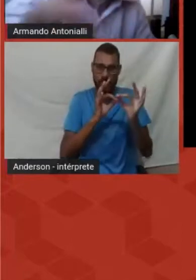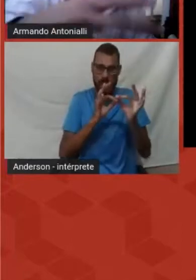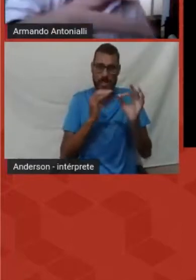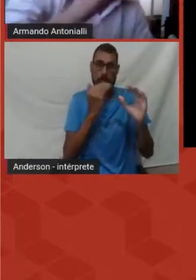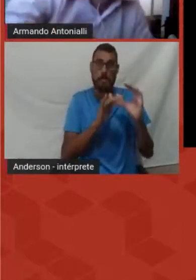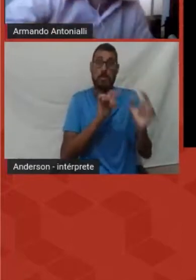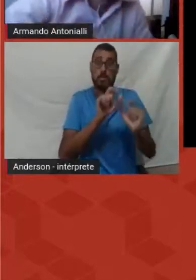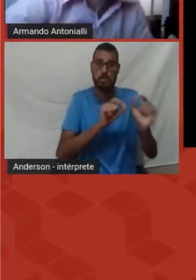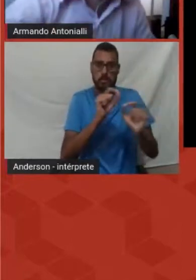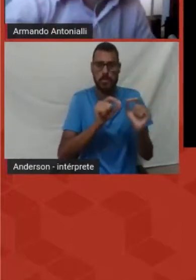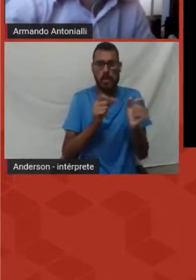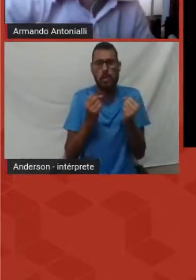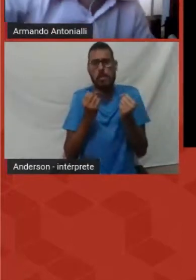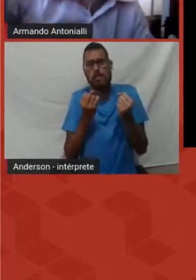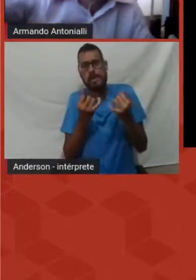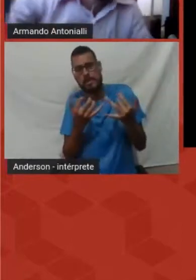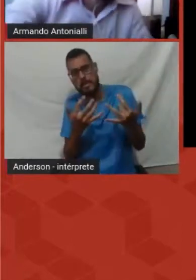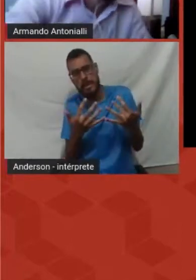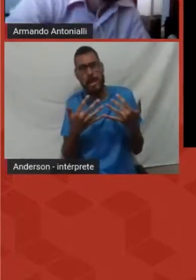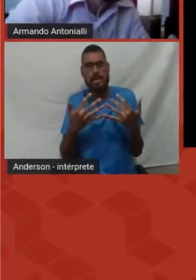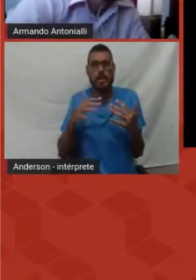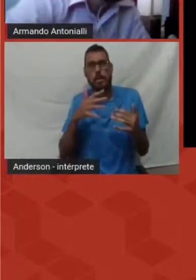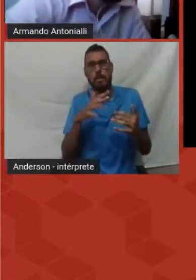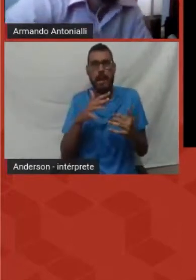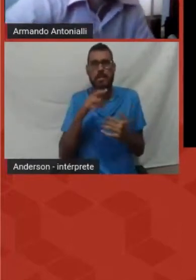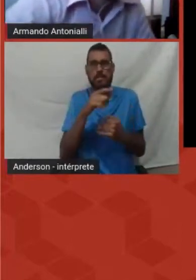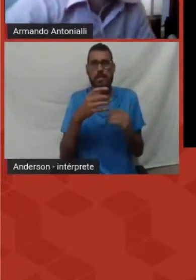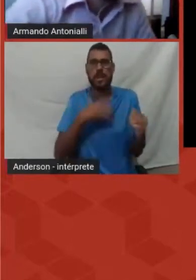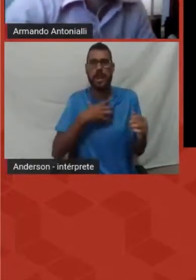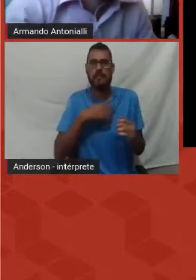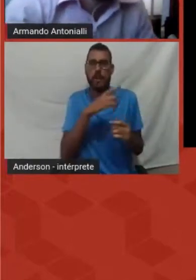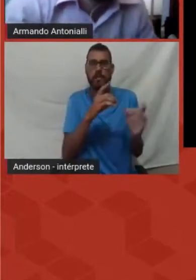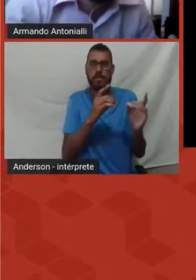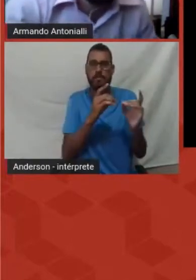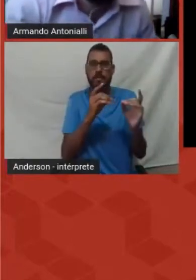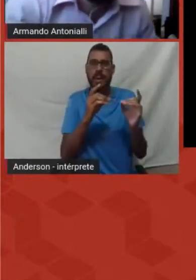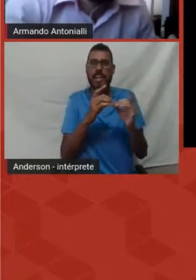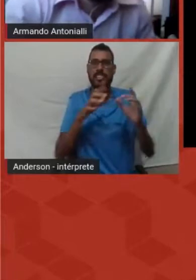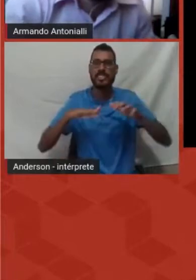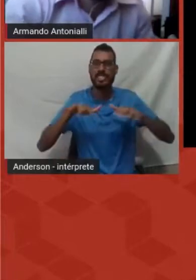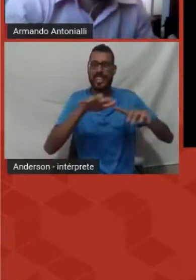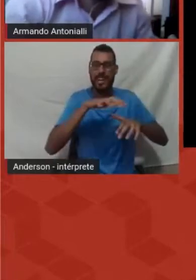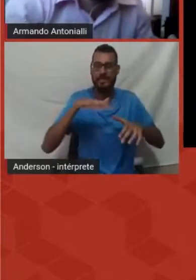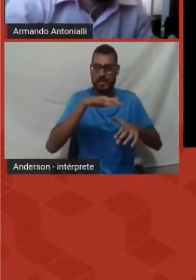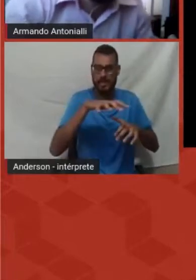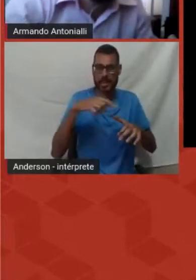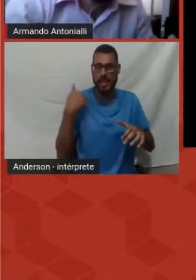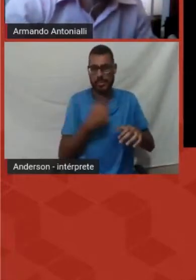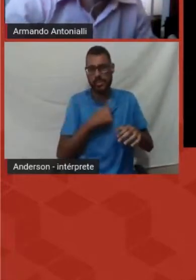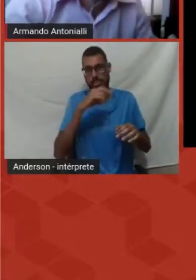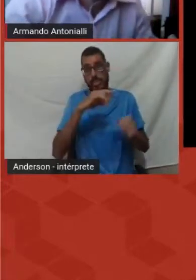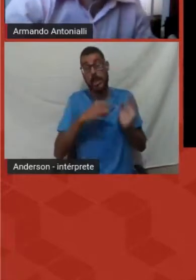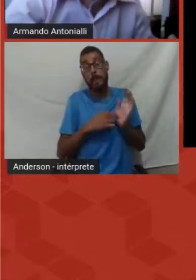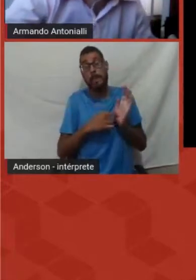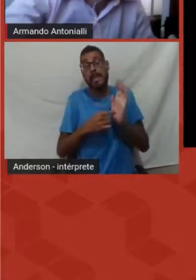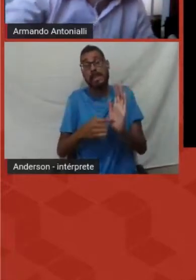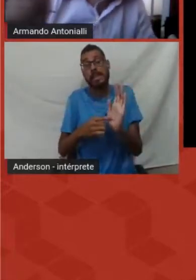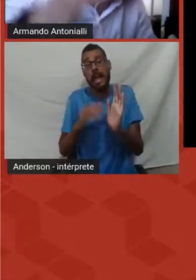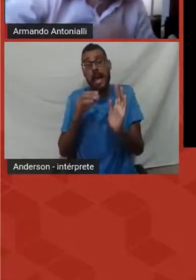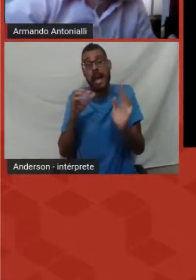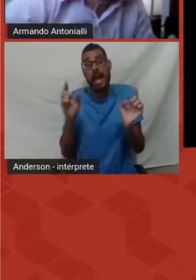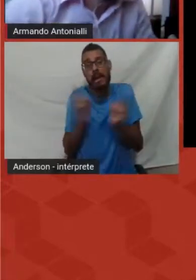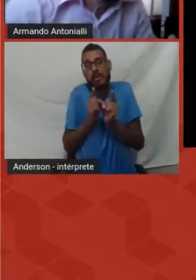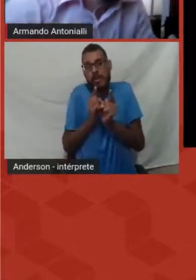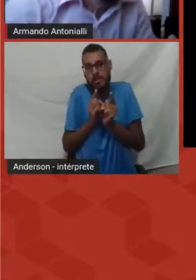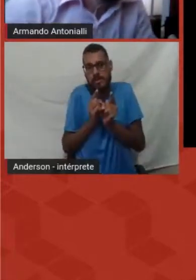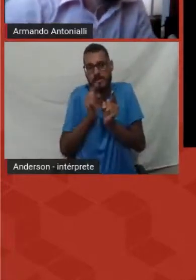uma explicação mais ou menos dessa dinâmica que ocorreria essa apresentação breve na plataforma do Congresso e que depois